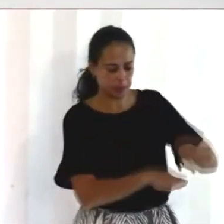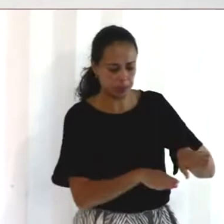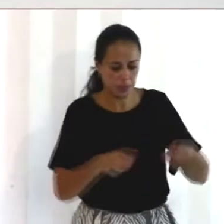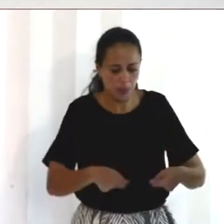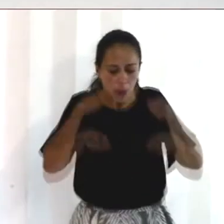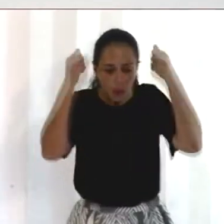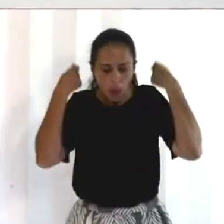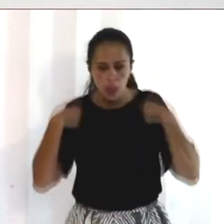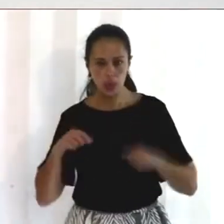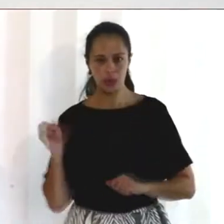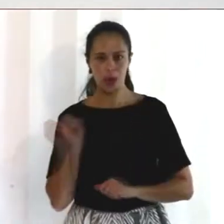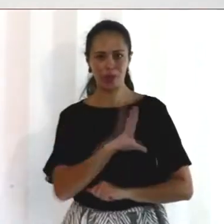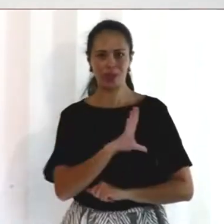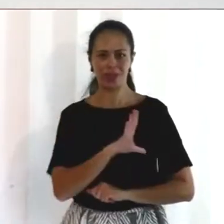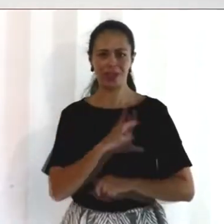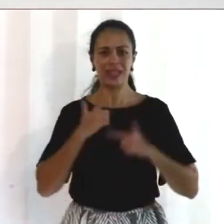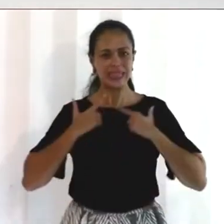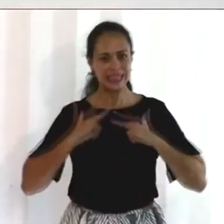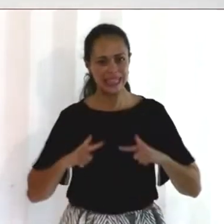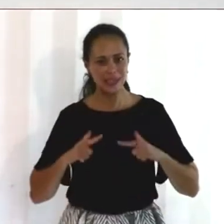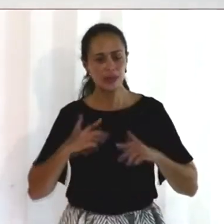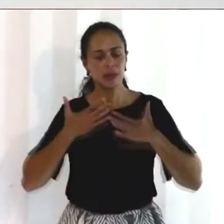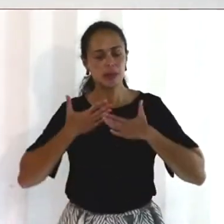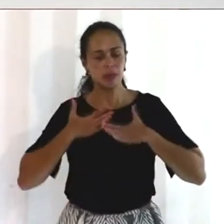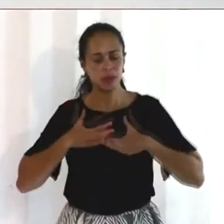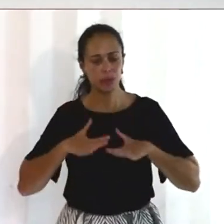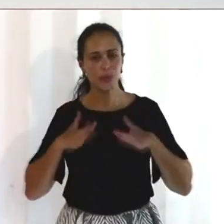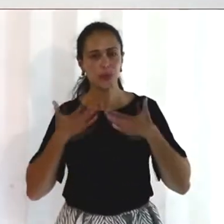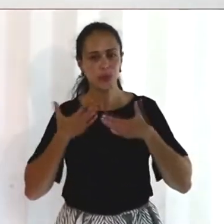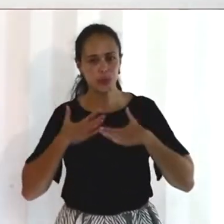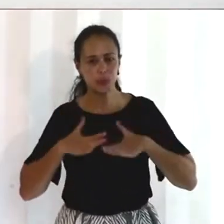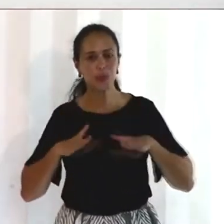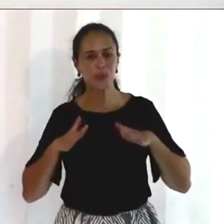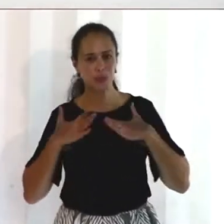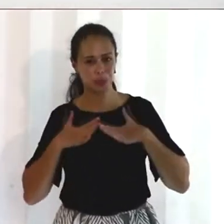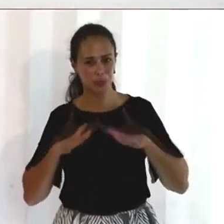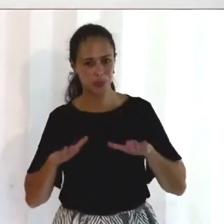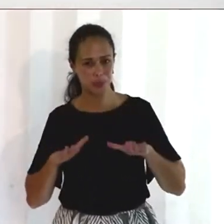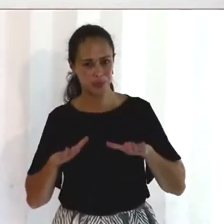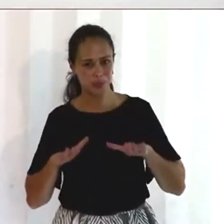implantada. Essa ideia de implantada é como assim, semeada por Deus.